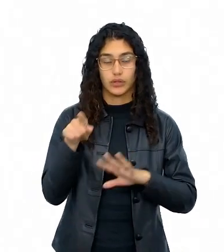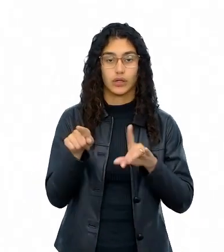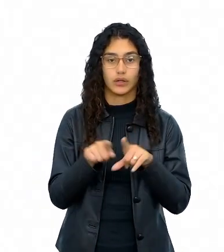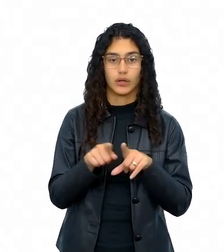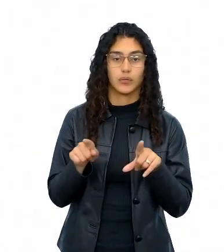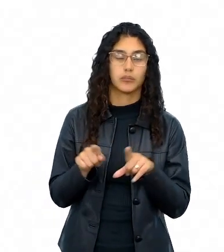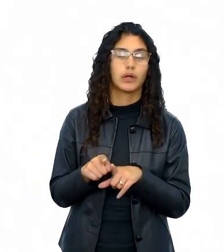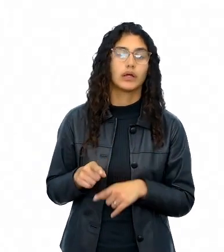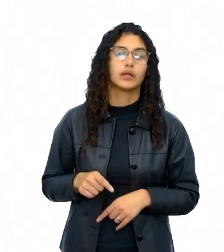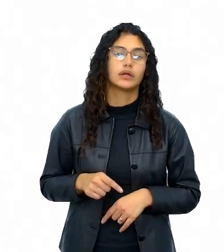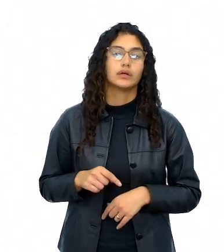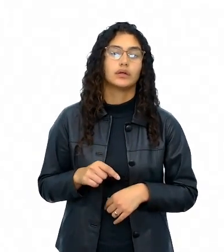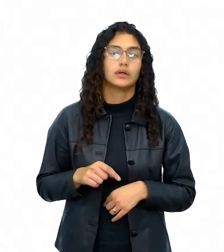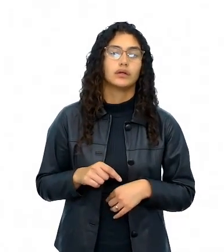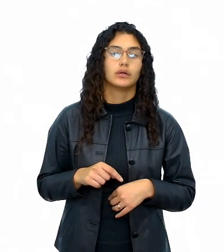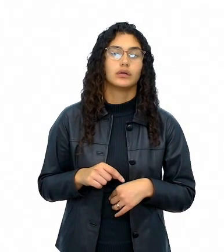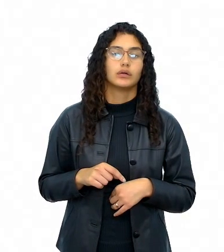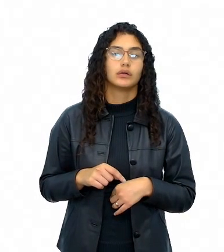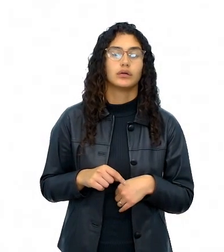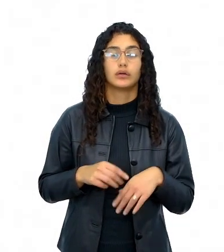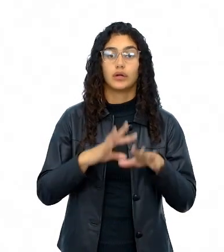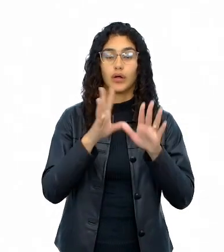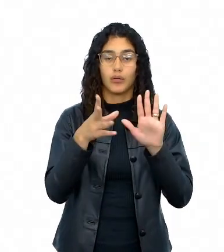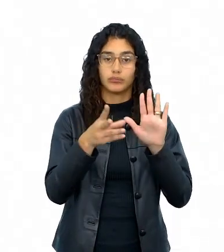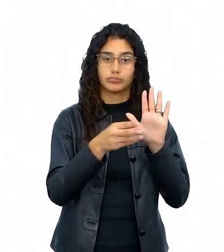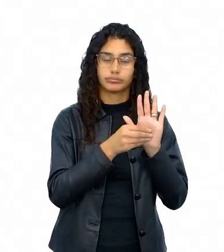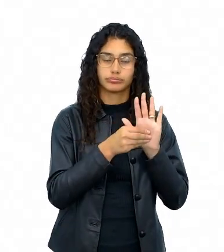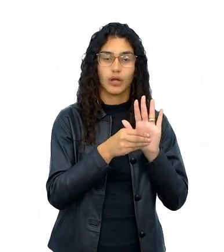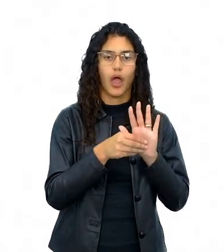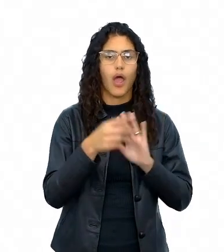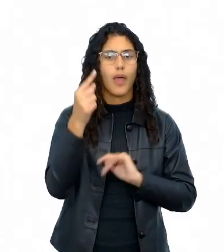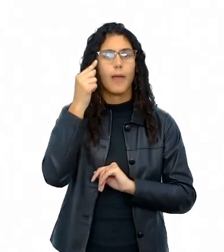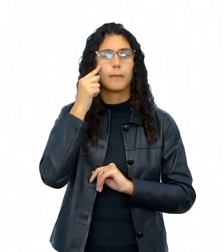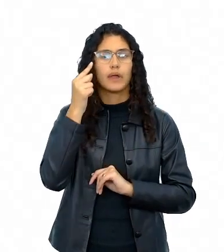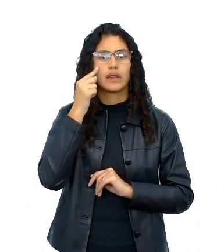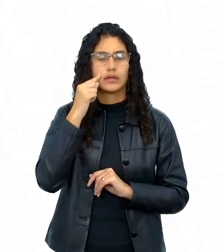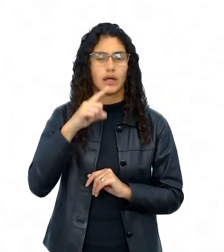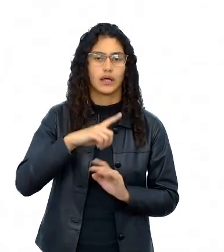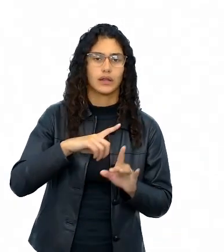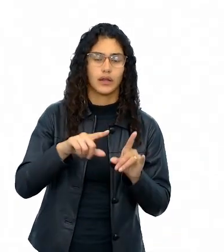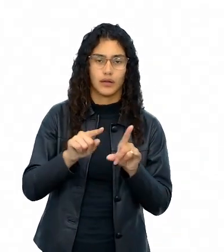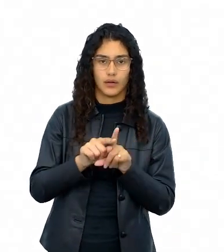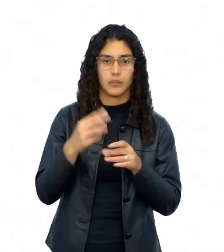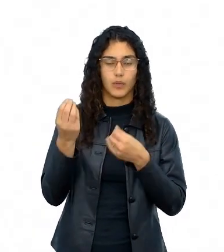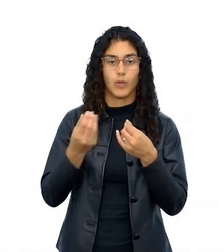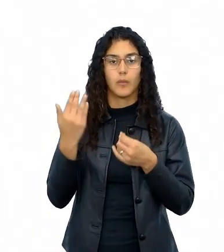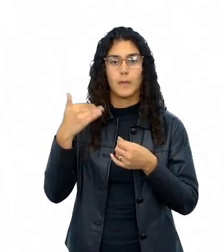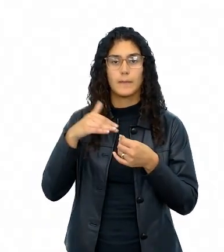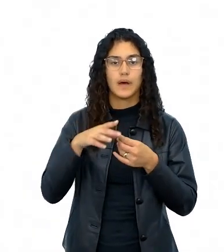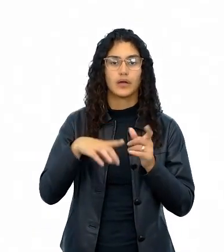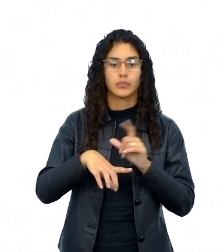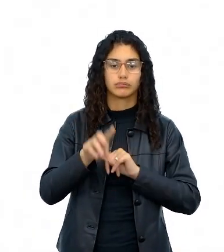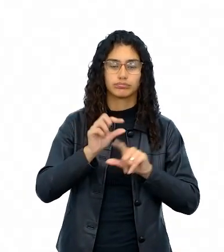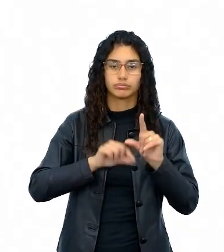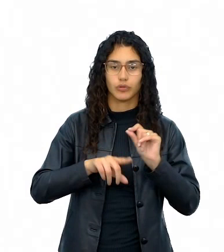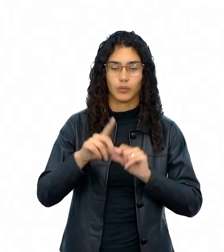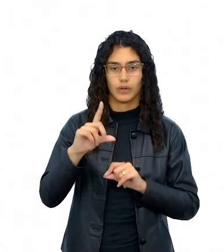vocês, e aí para vocês se apropriarem e pensarem nisso aqui como mais uma opção